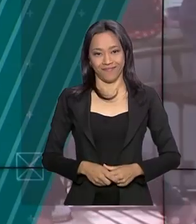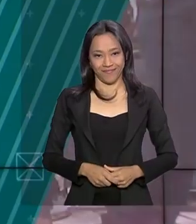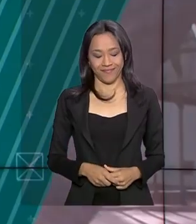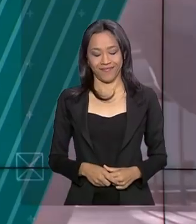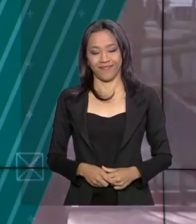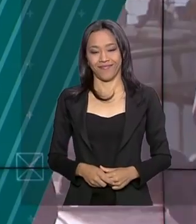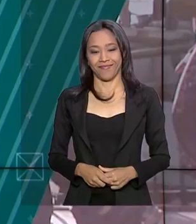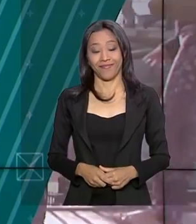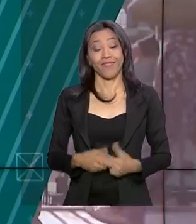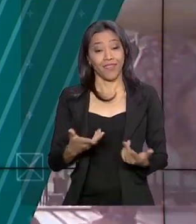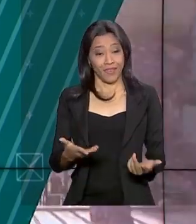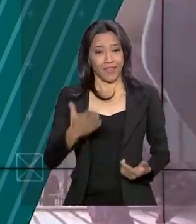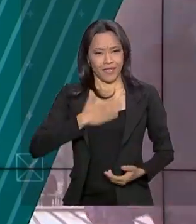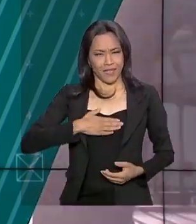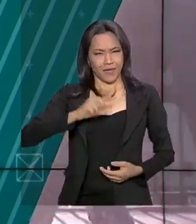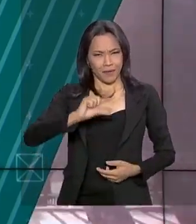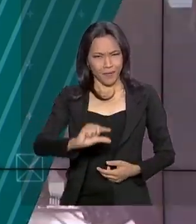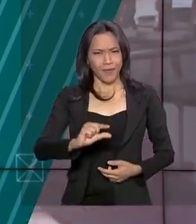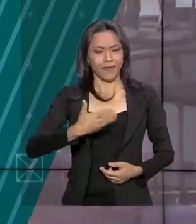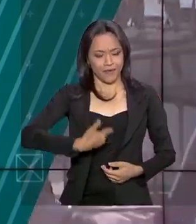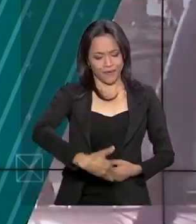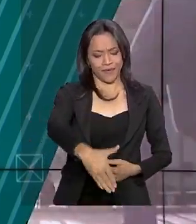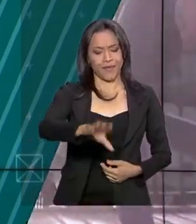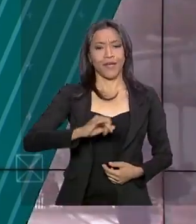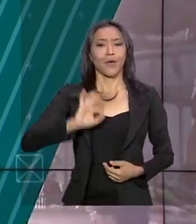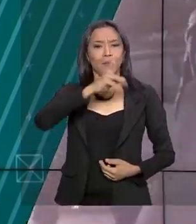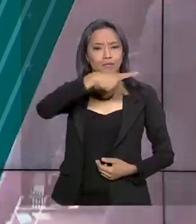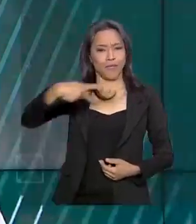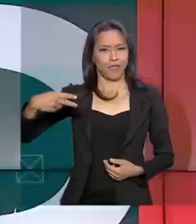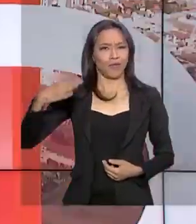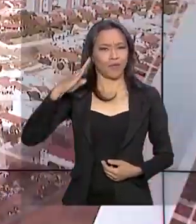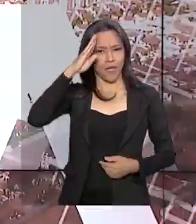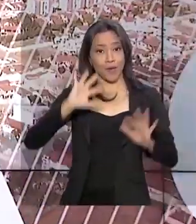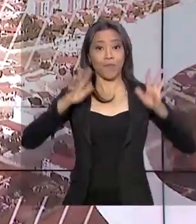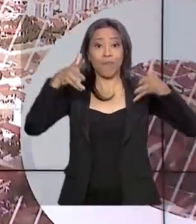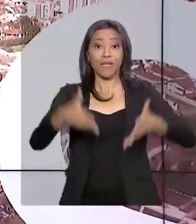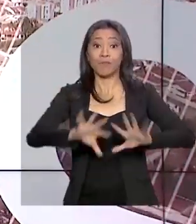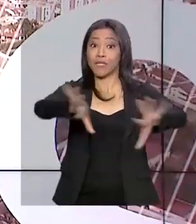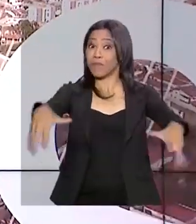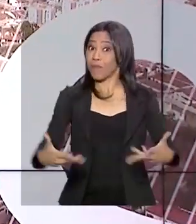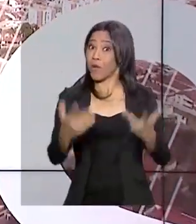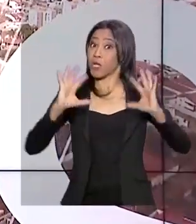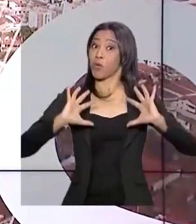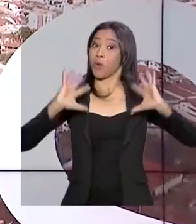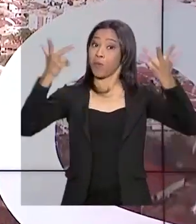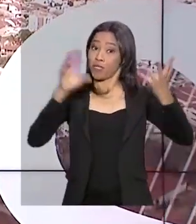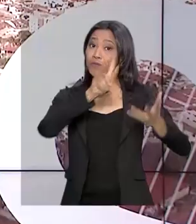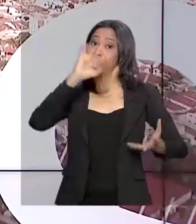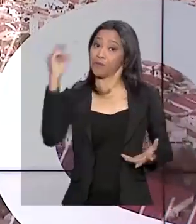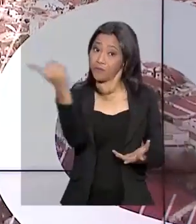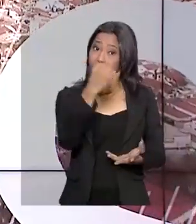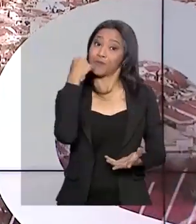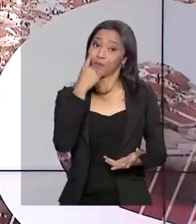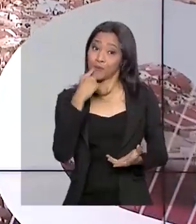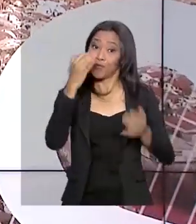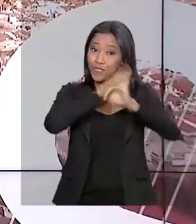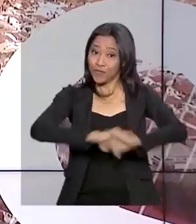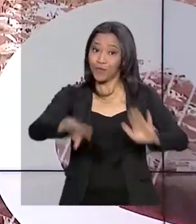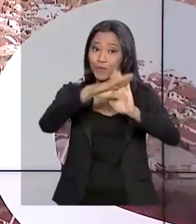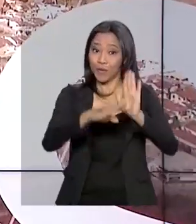logo mais o presidente jair bolsonaro participa de uma cerimônia em comemoração à data e lança o programa